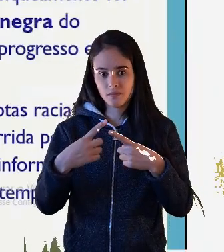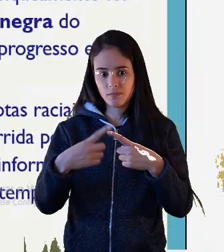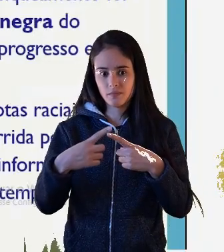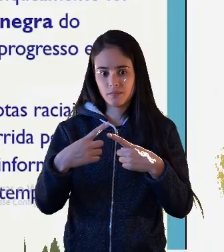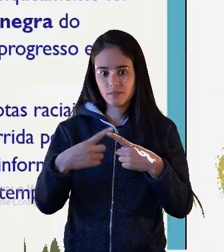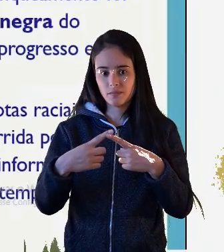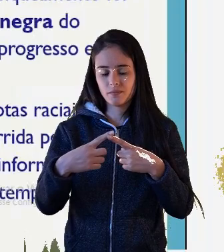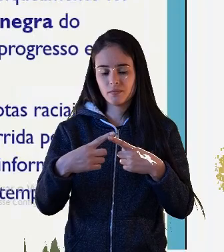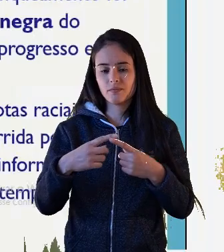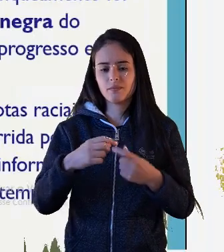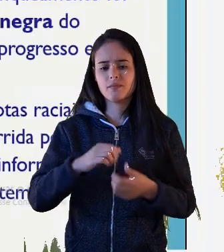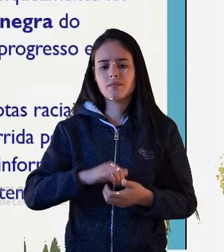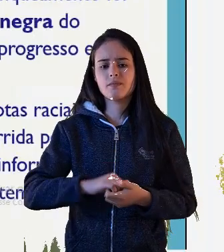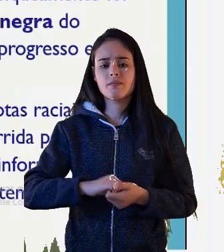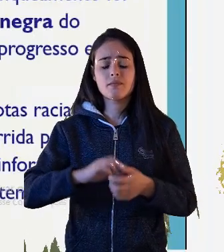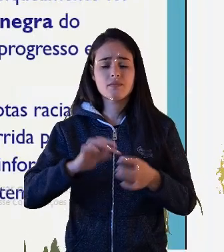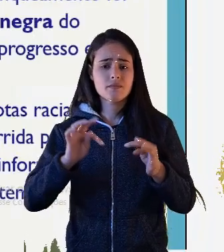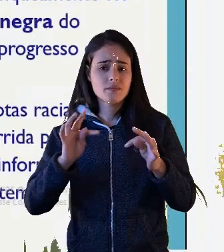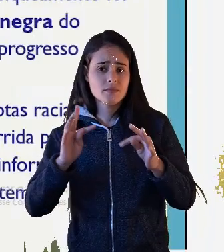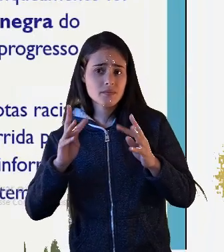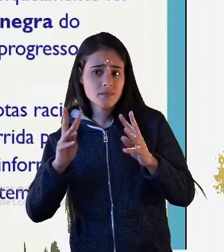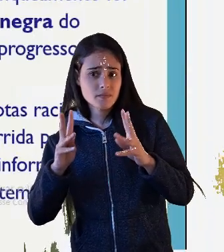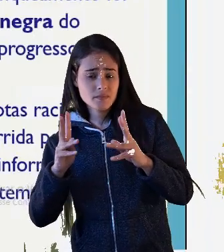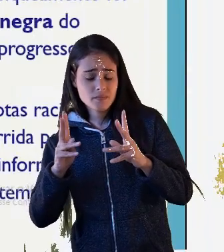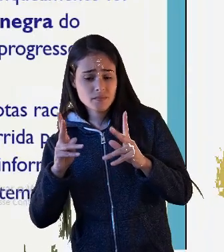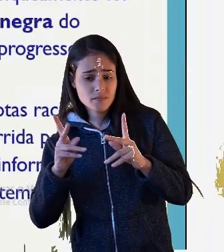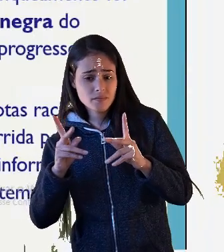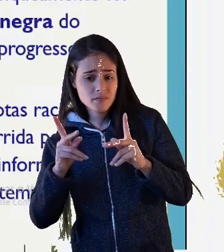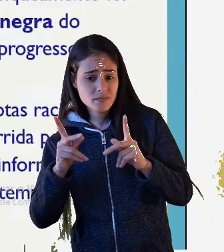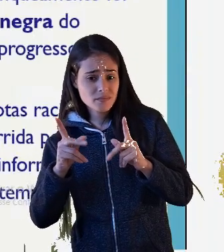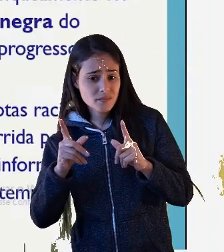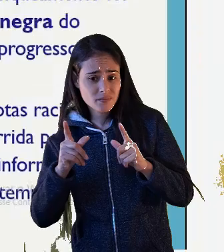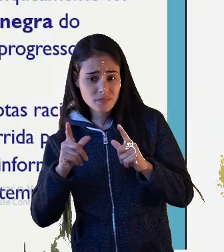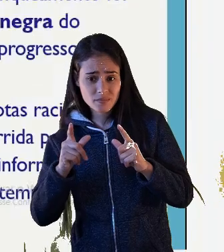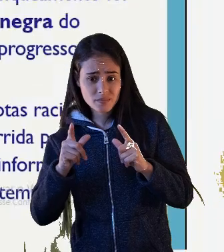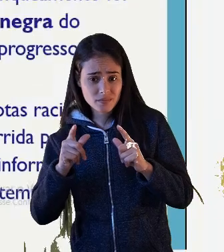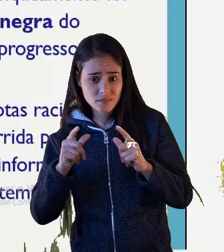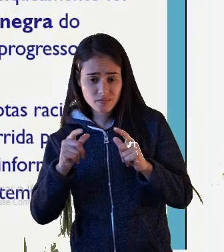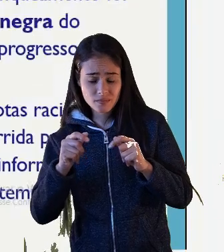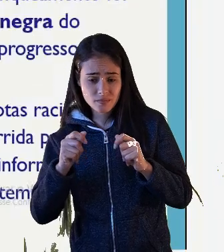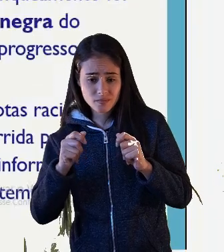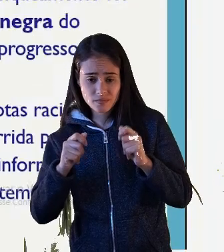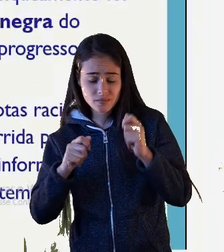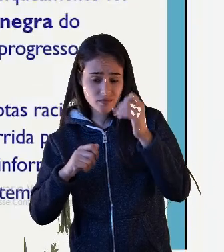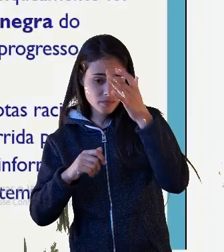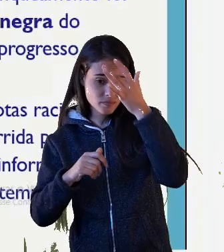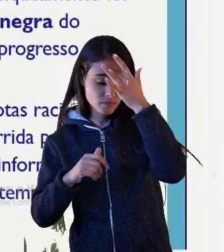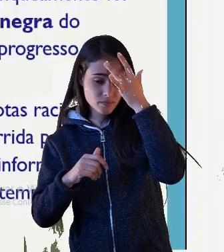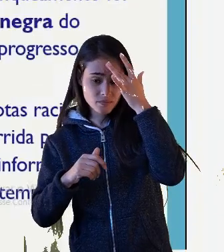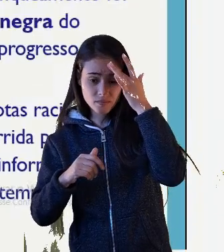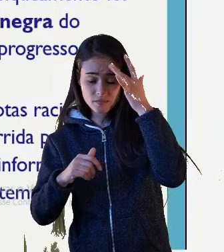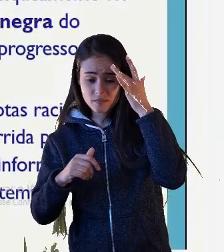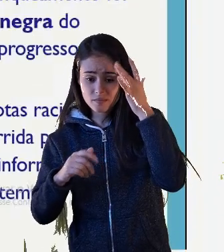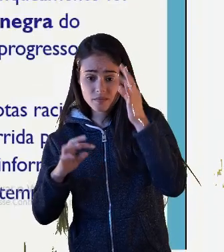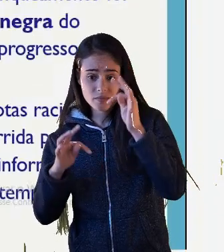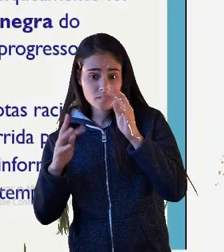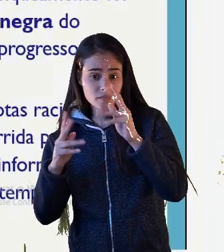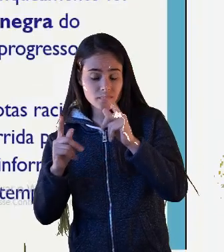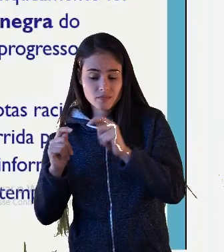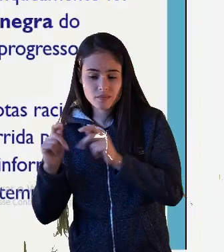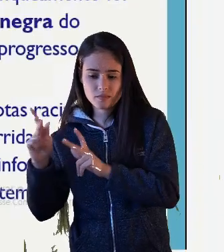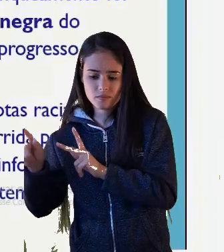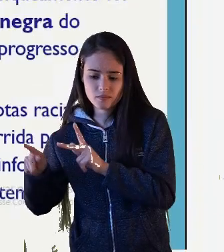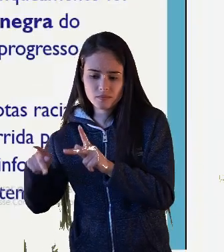Eu pergunto na roça, os mais velhos, né? Esse apagamento, né? Essa deliberada exclusão da história mesmo